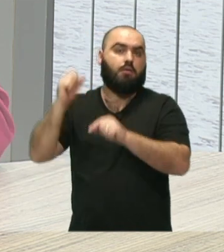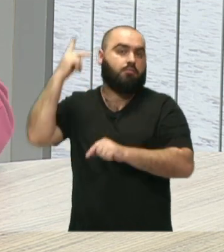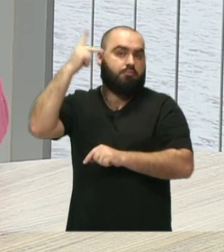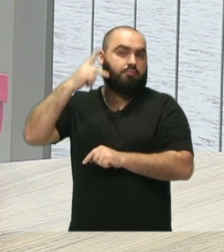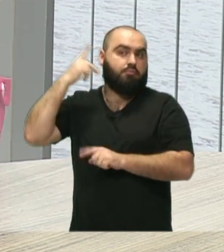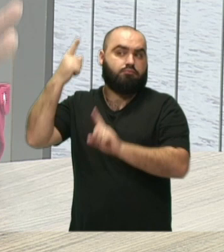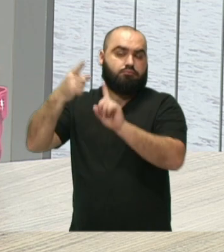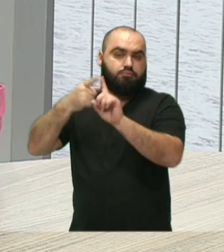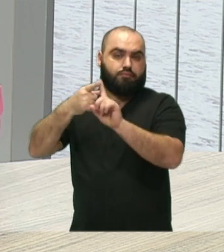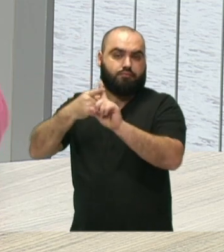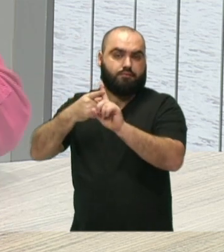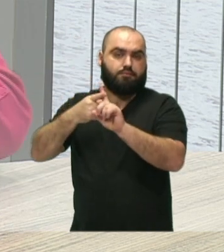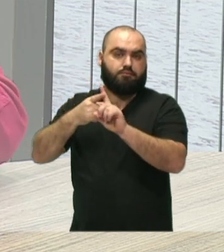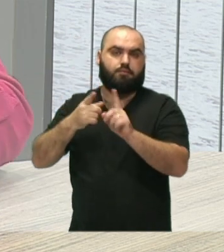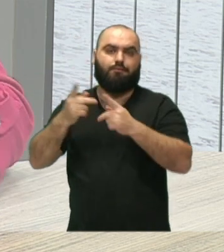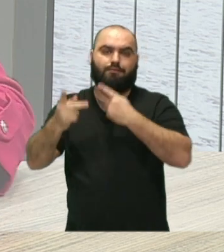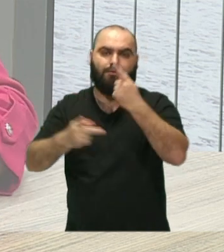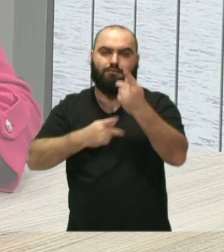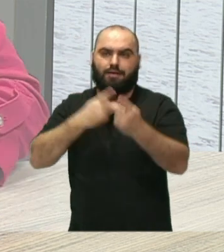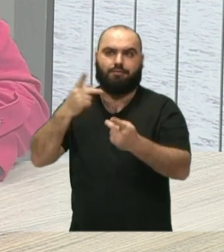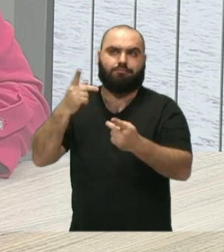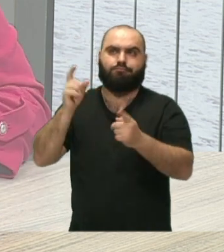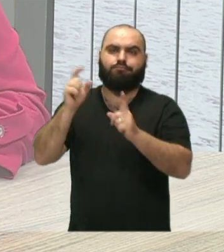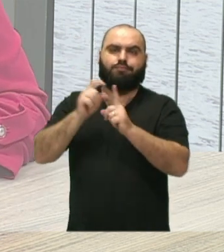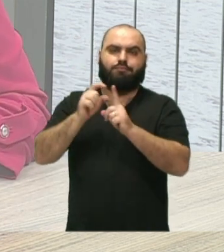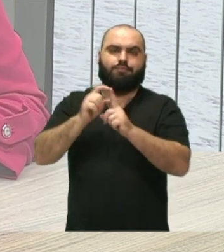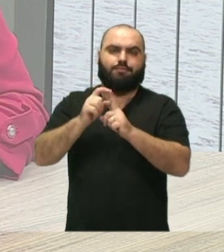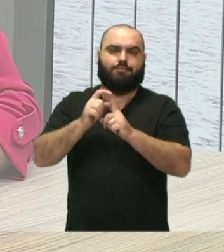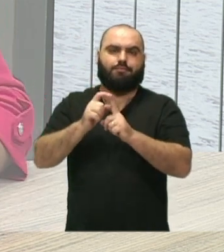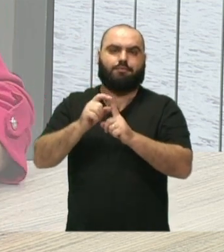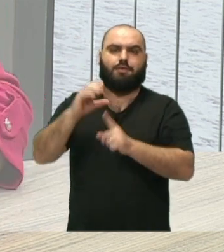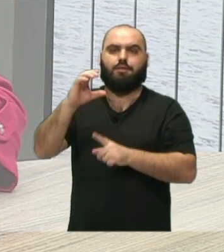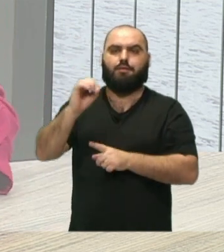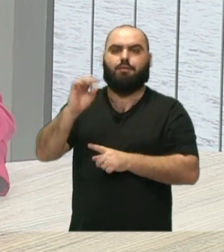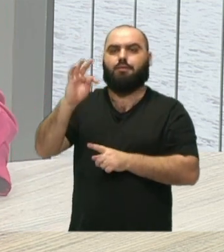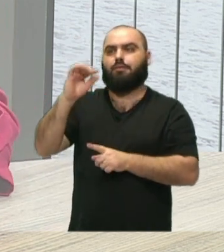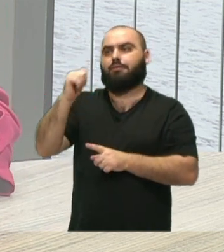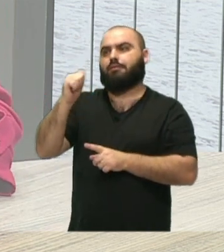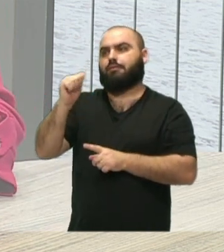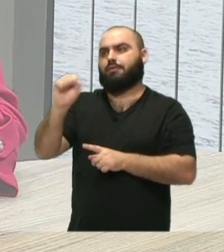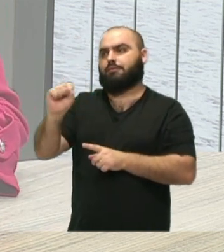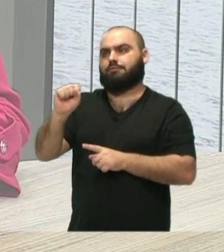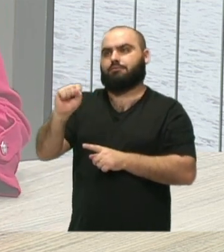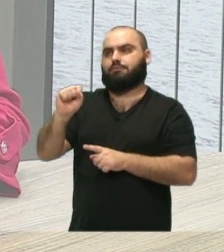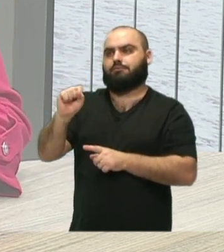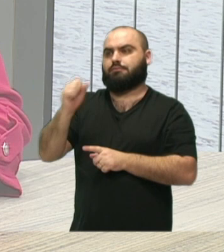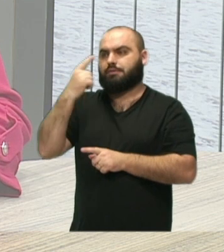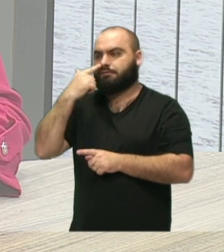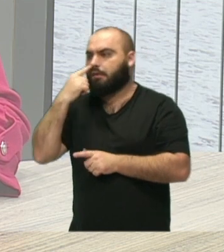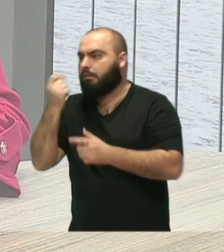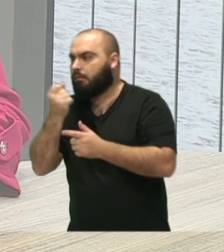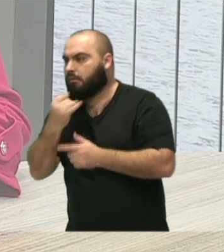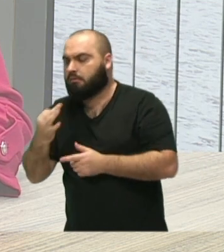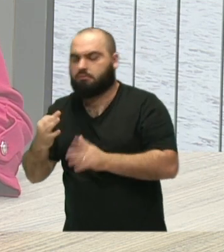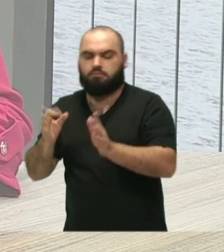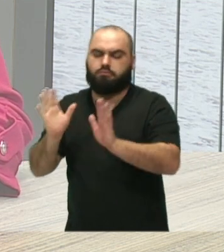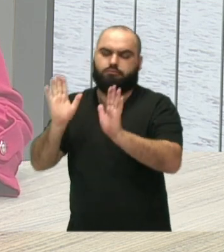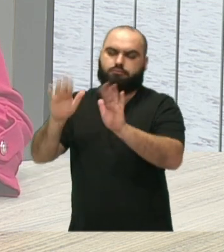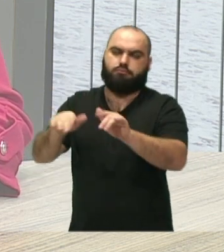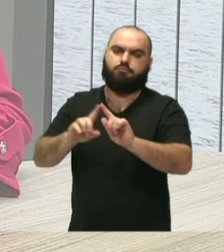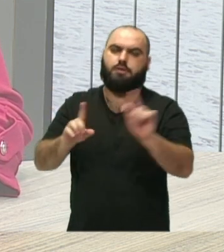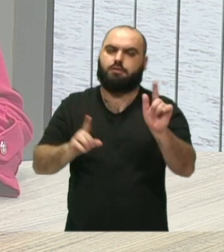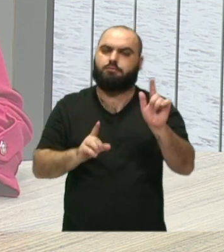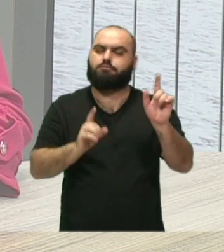afirmativas, a gente usou um termo que é quase pejorativo, né, como se a gente fosse cotar alguma coisa, mas enfim, através do fortalecimento das políticas